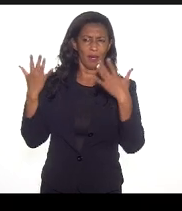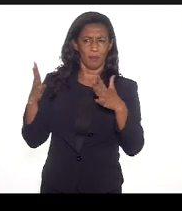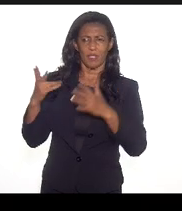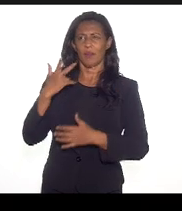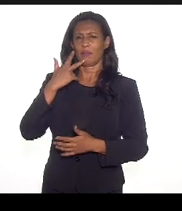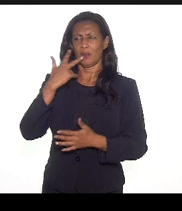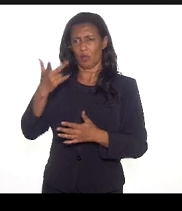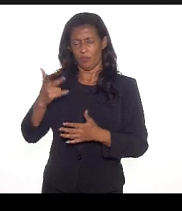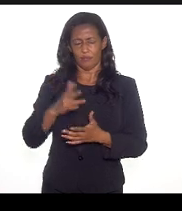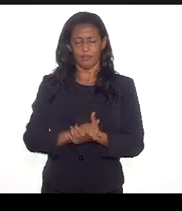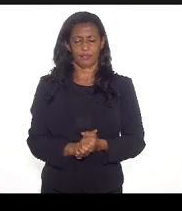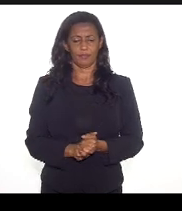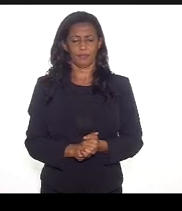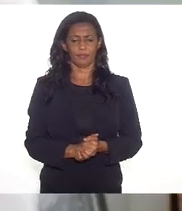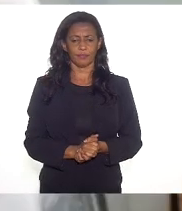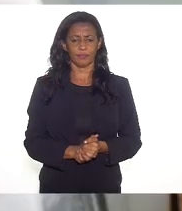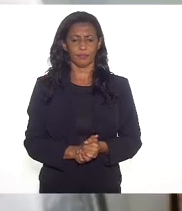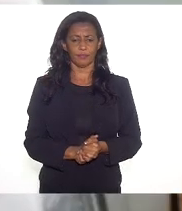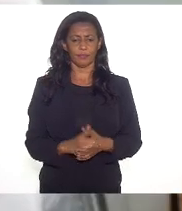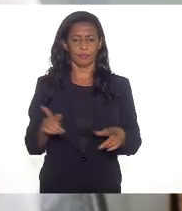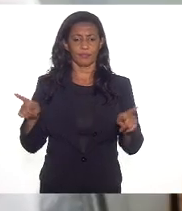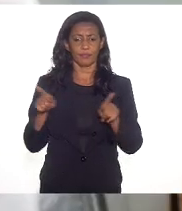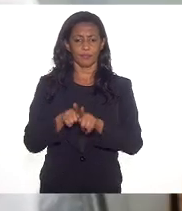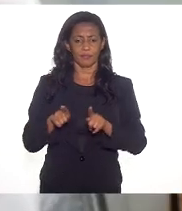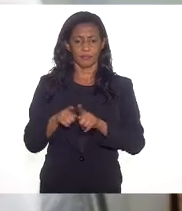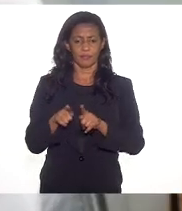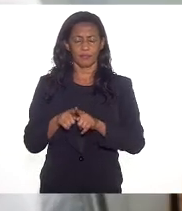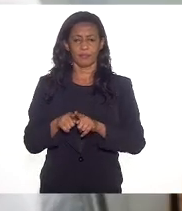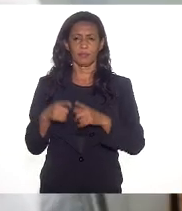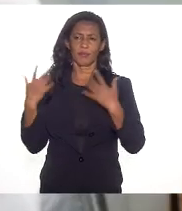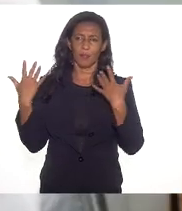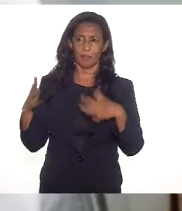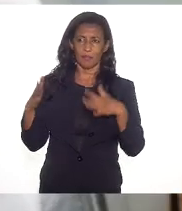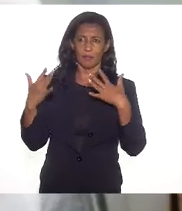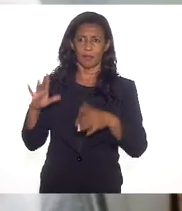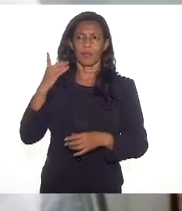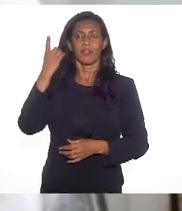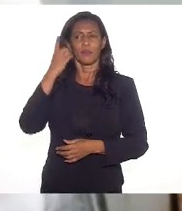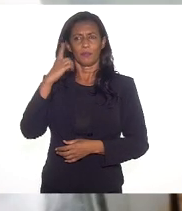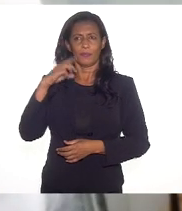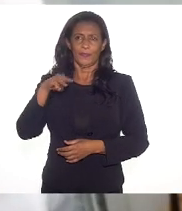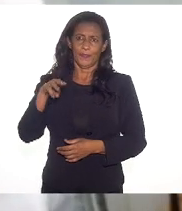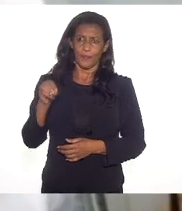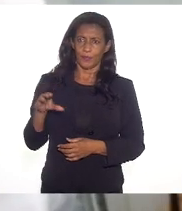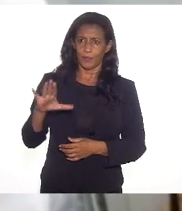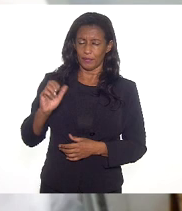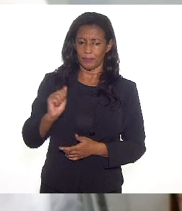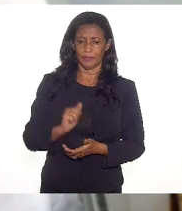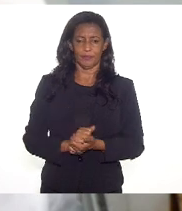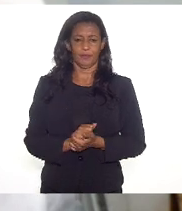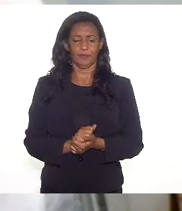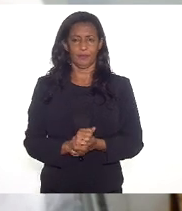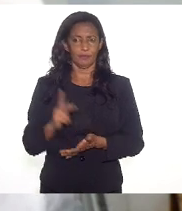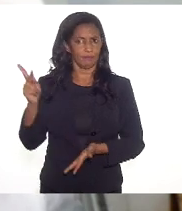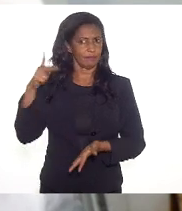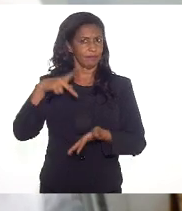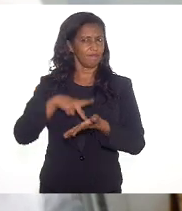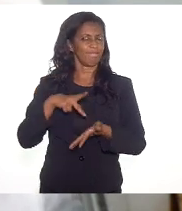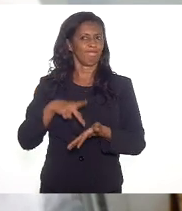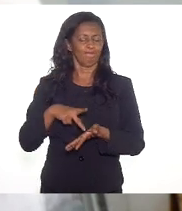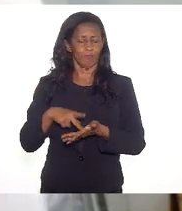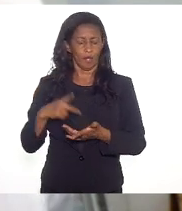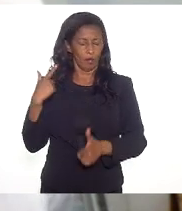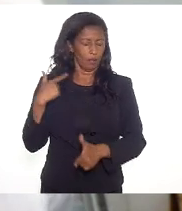pela iniciativa. Também corroborar e parabenizar a fala da deputada Mônica. De fato, é um